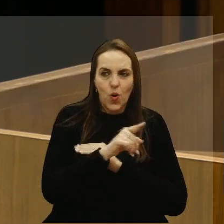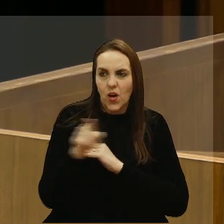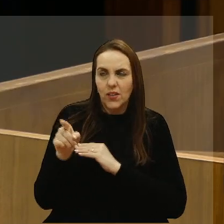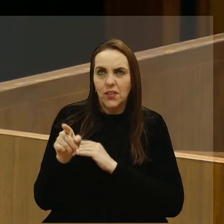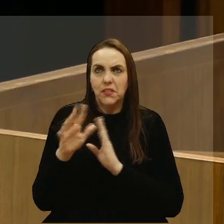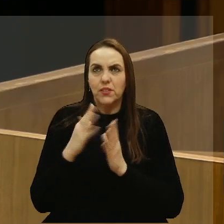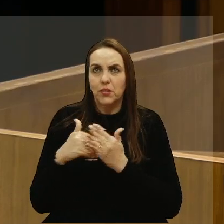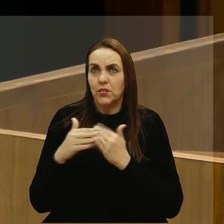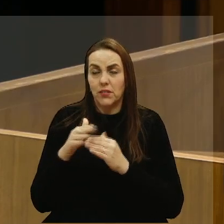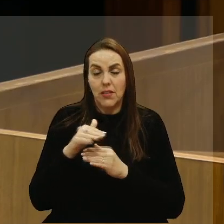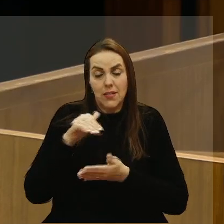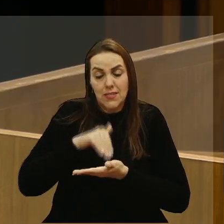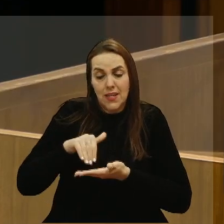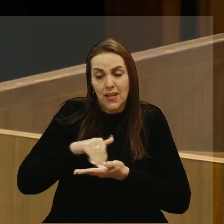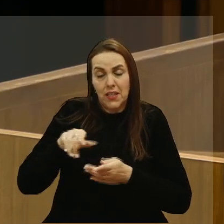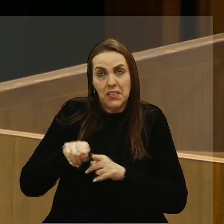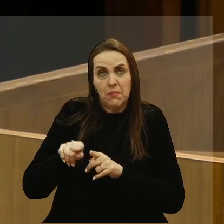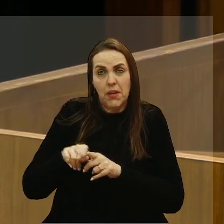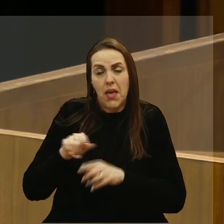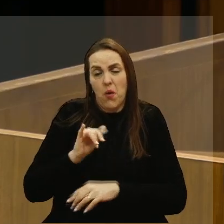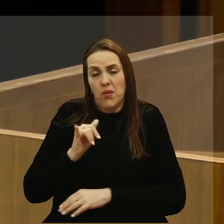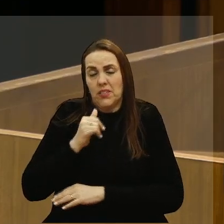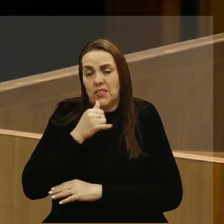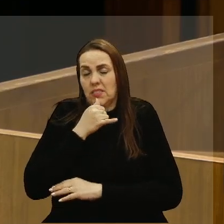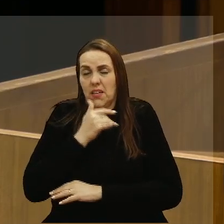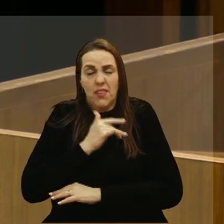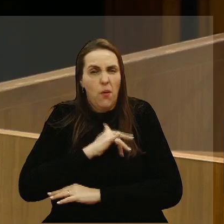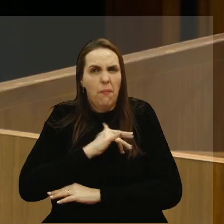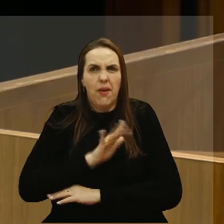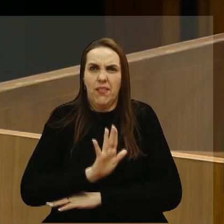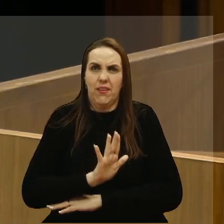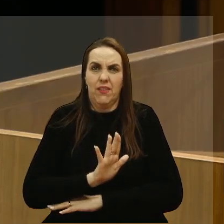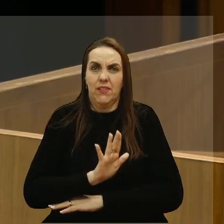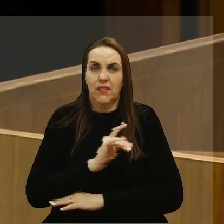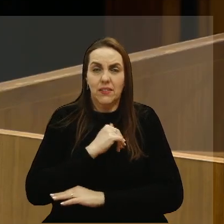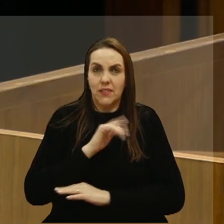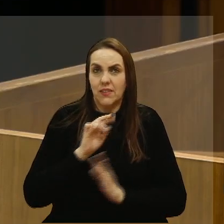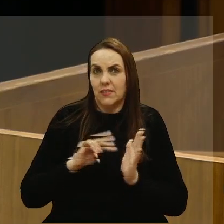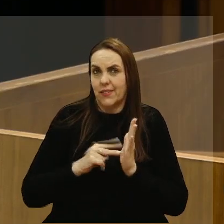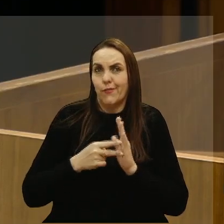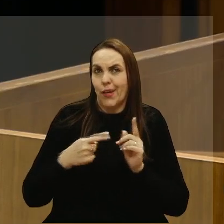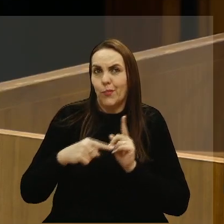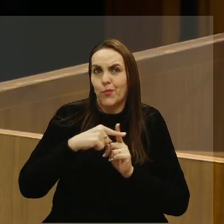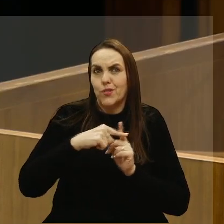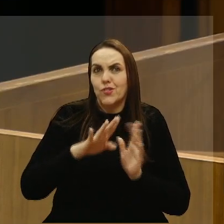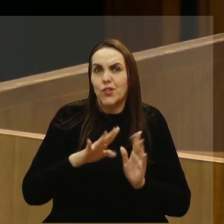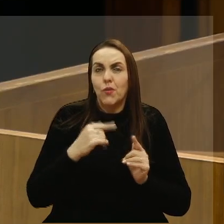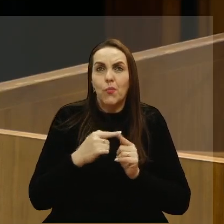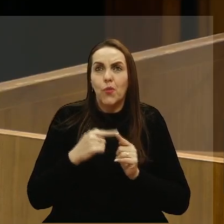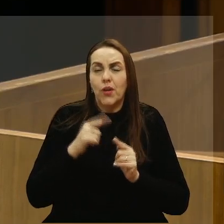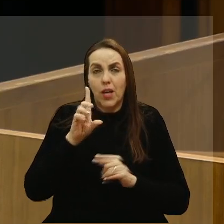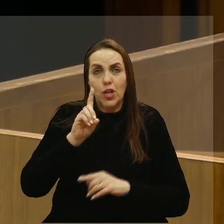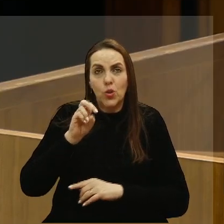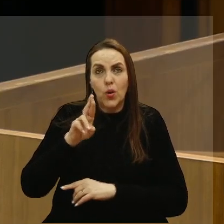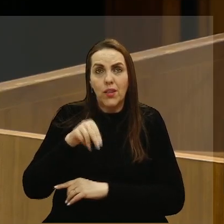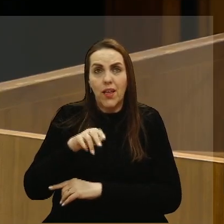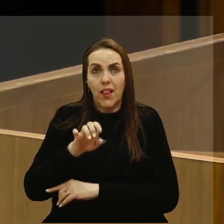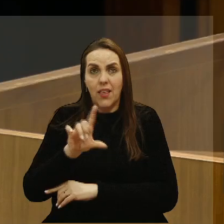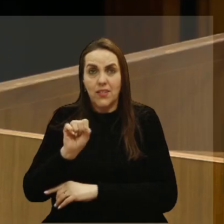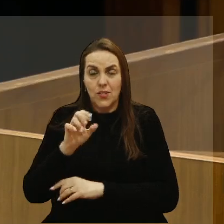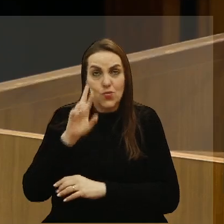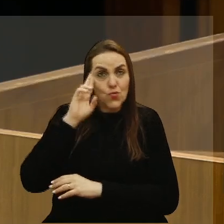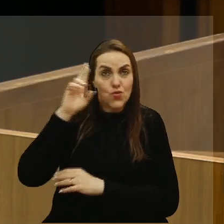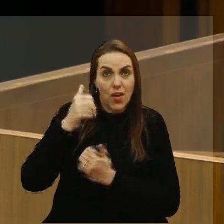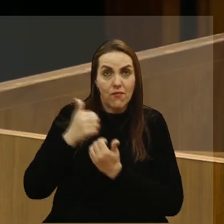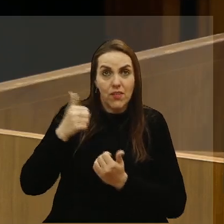muitos secretários, e eu tenho pena do bom sentido de dizer, do Dornelles, que é o chefe de gabinete,